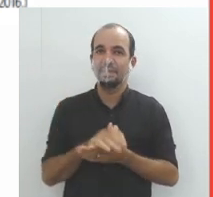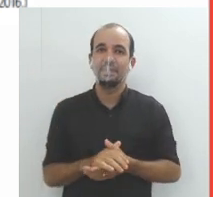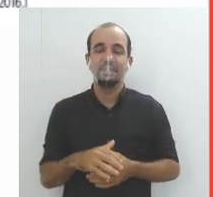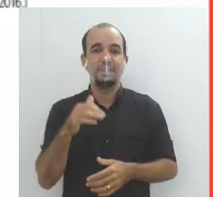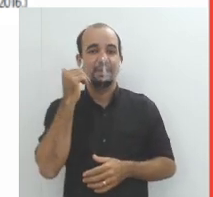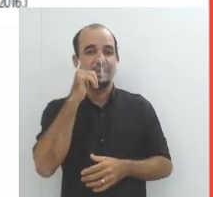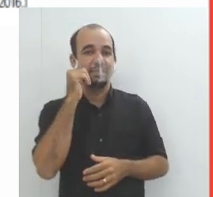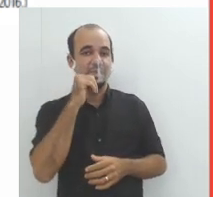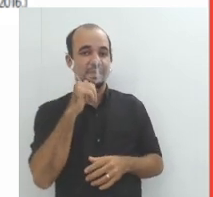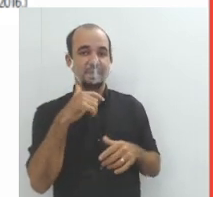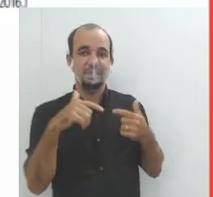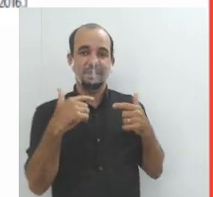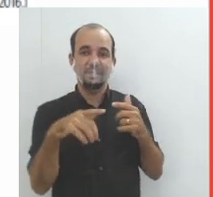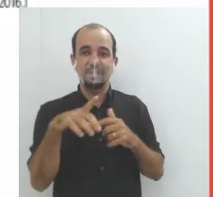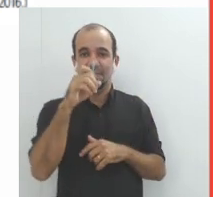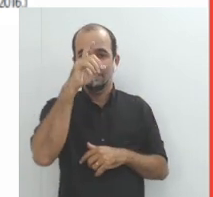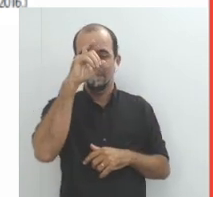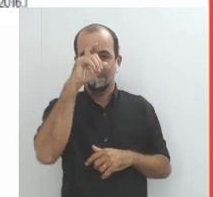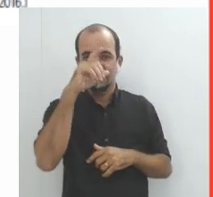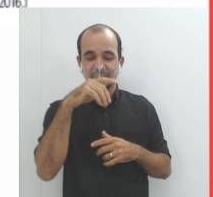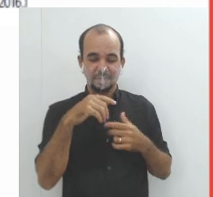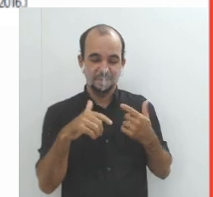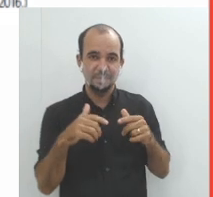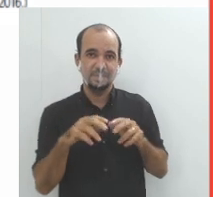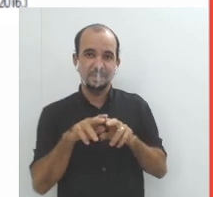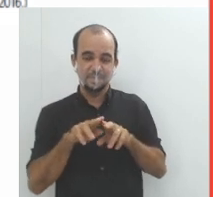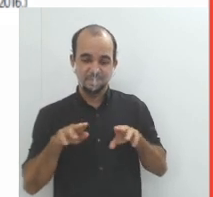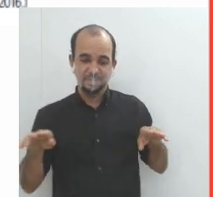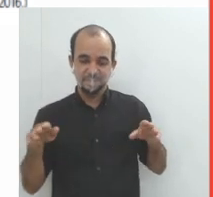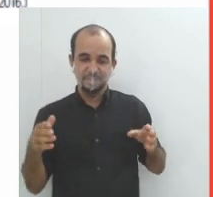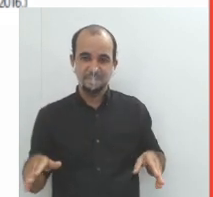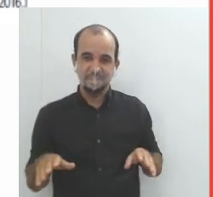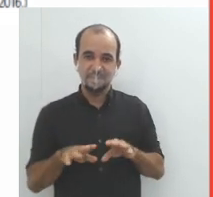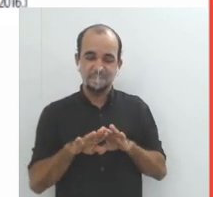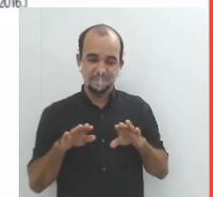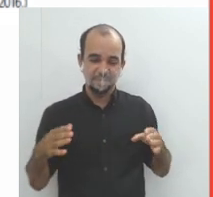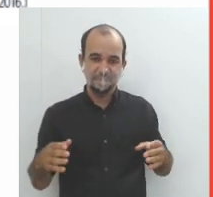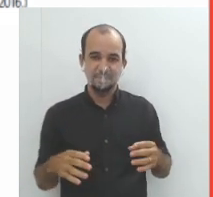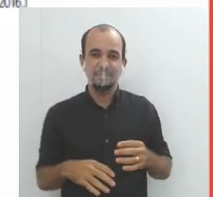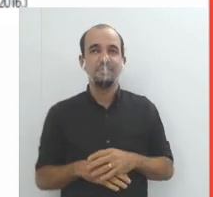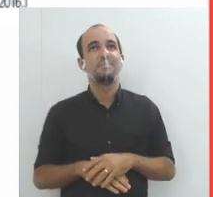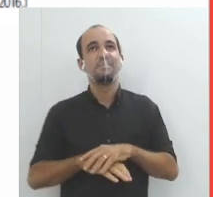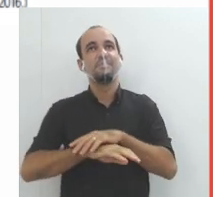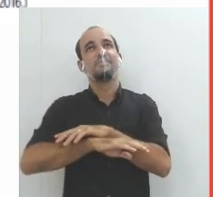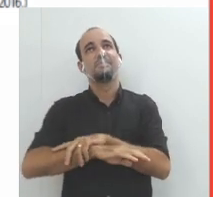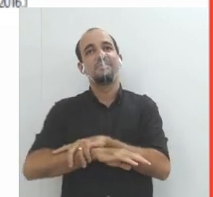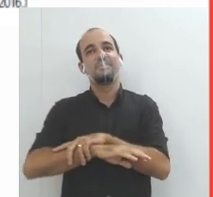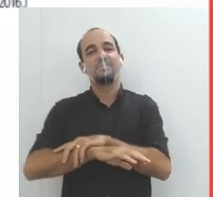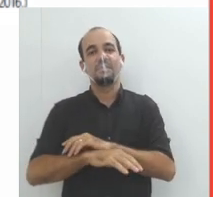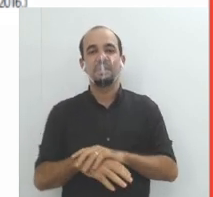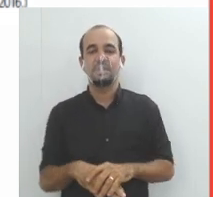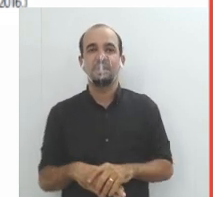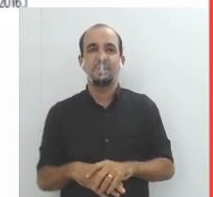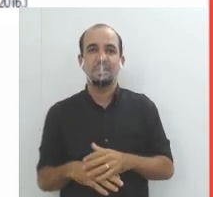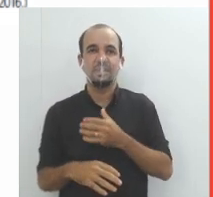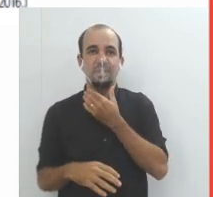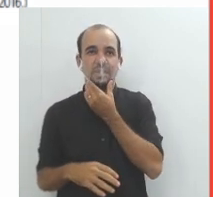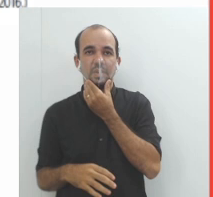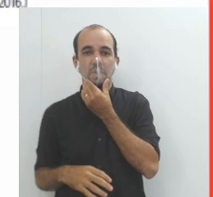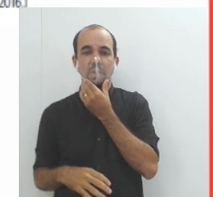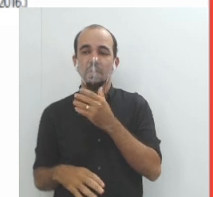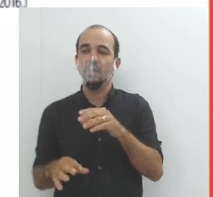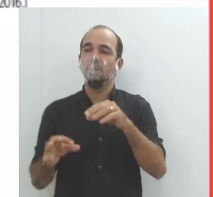recepcionista, né, um atendente, possivelmente de um consultório, porque a fala dela é: aqui